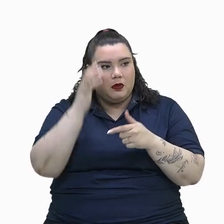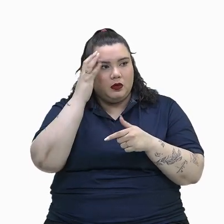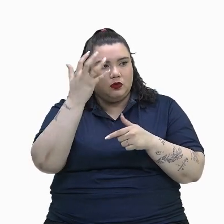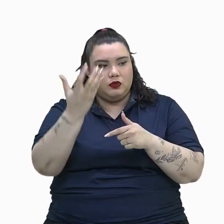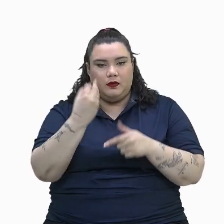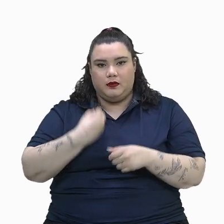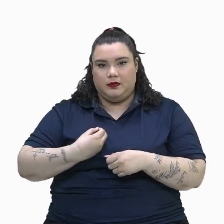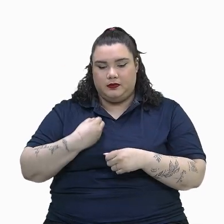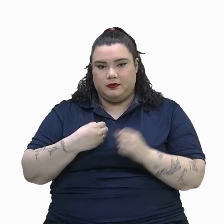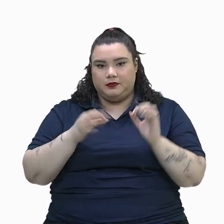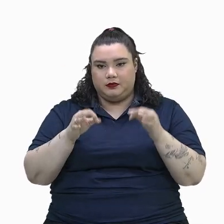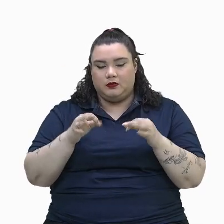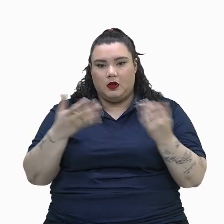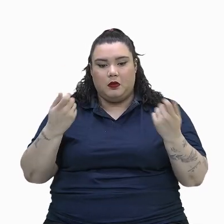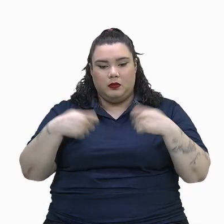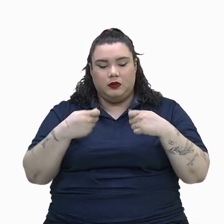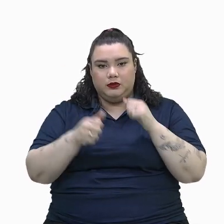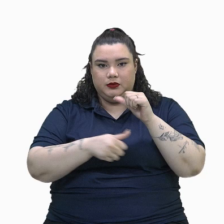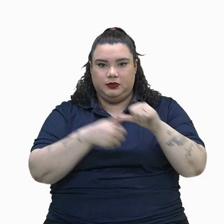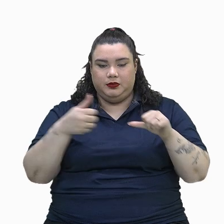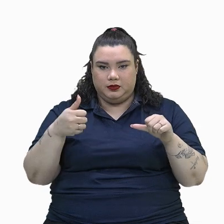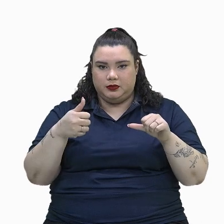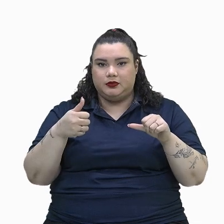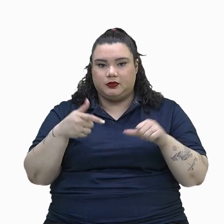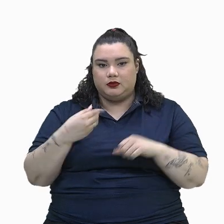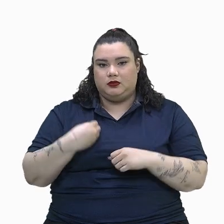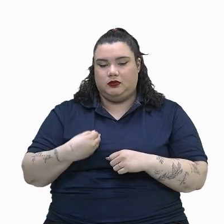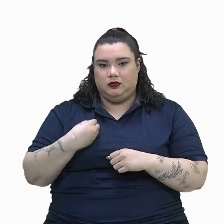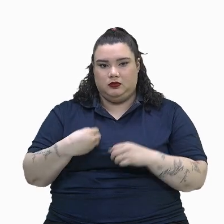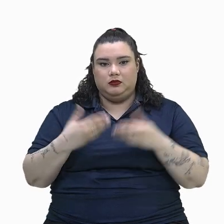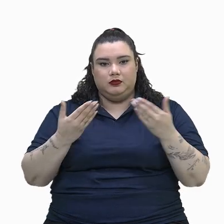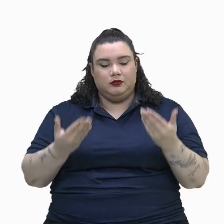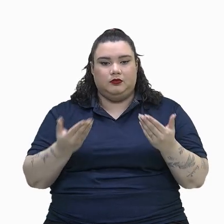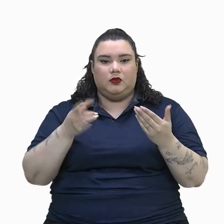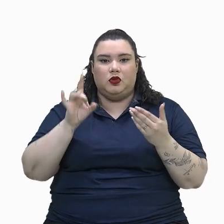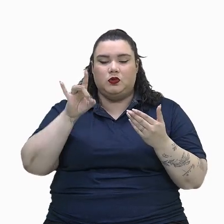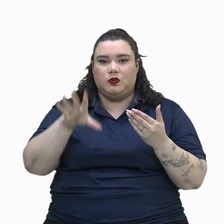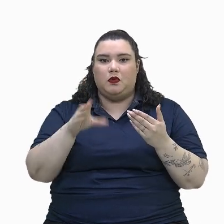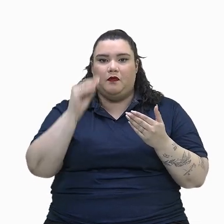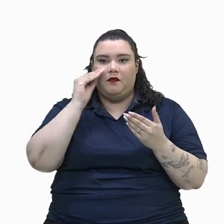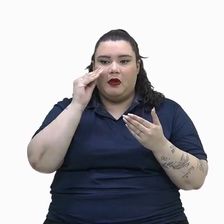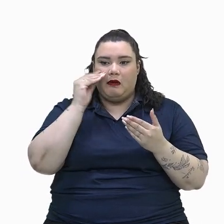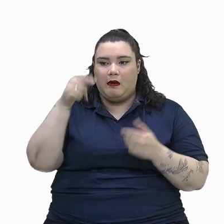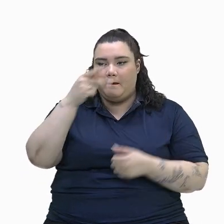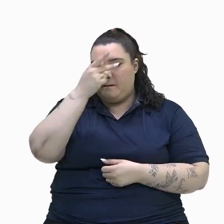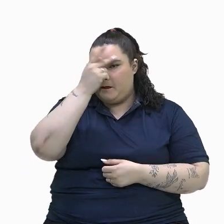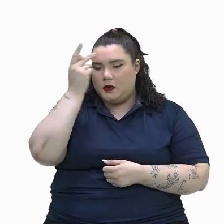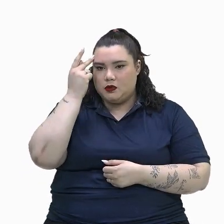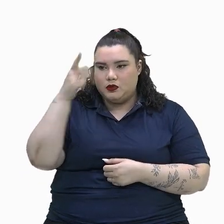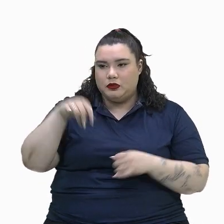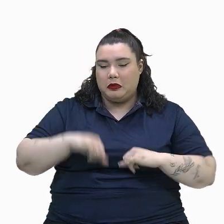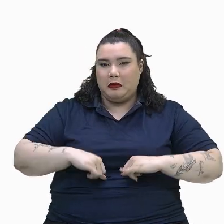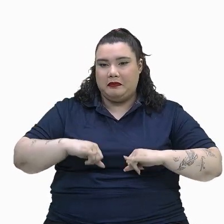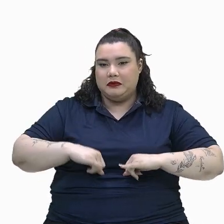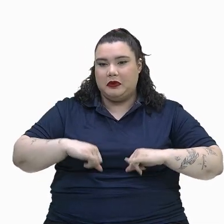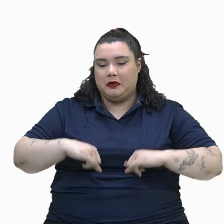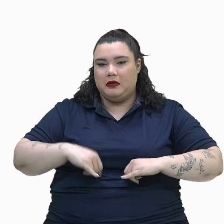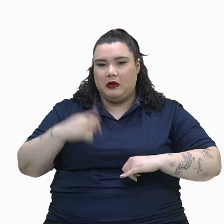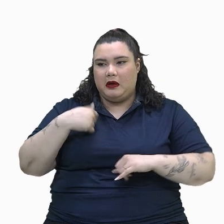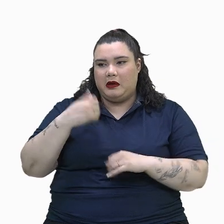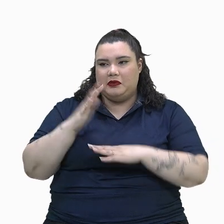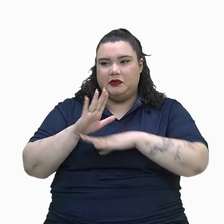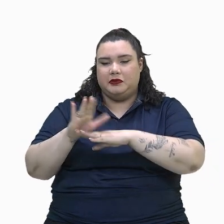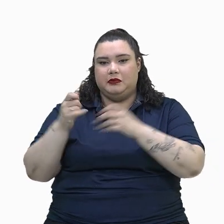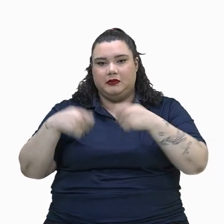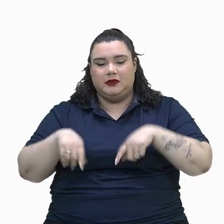está vivendo. É preciso que mude essa realidade. Você não vai só assistir aquela pessoa e ela vai continuar